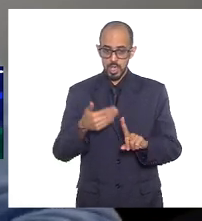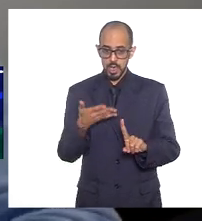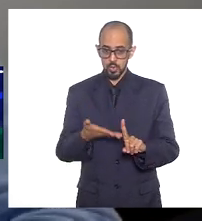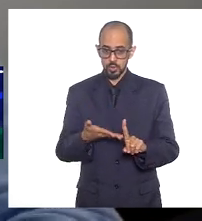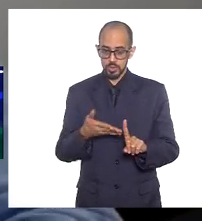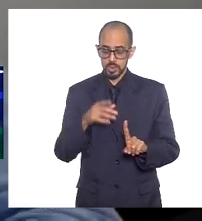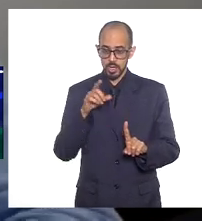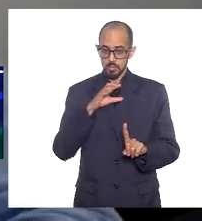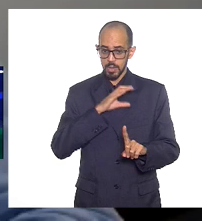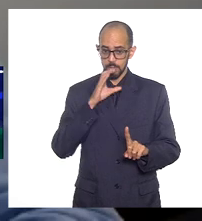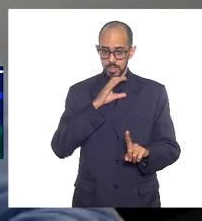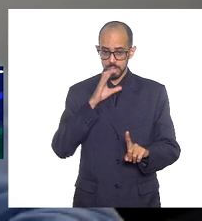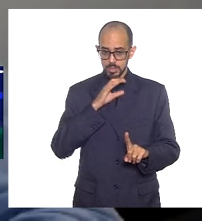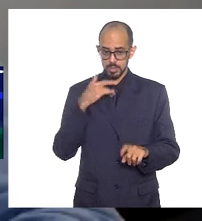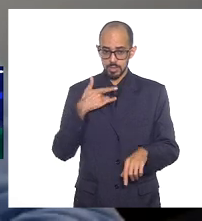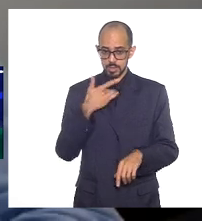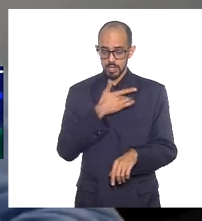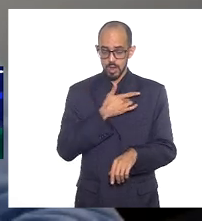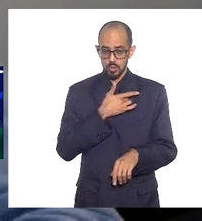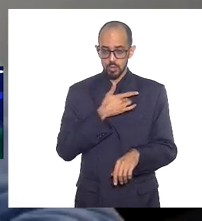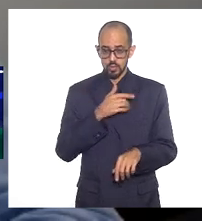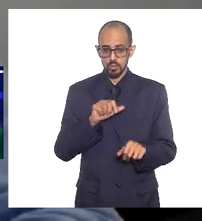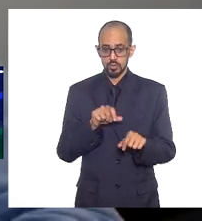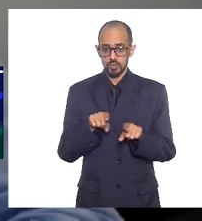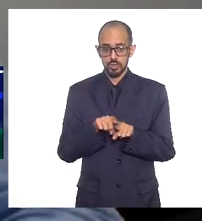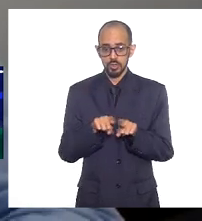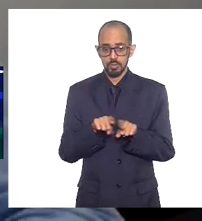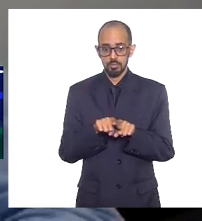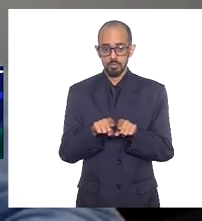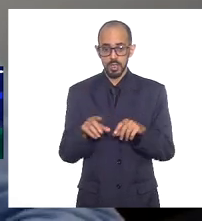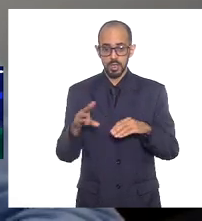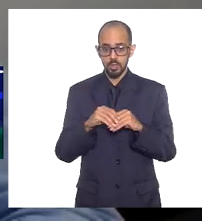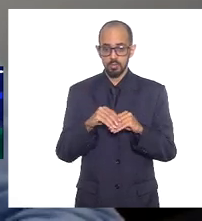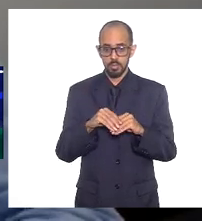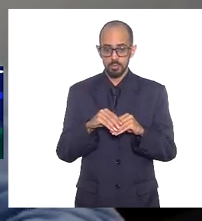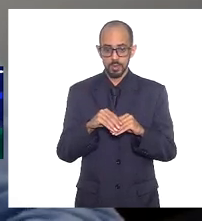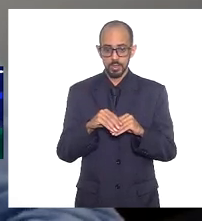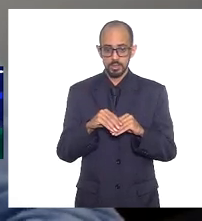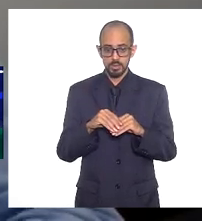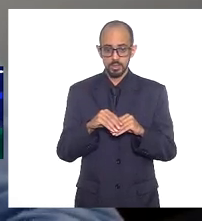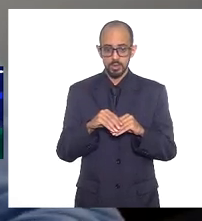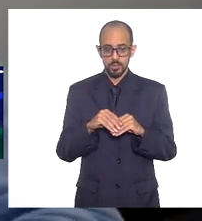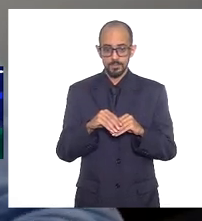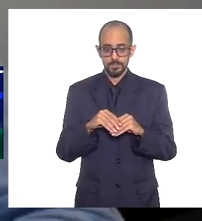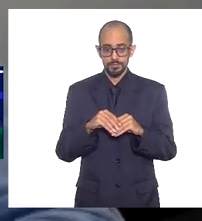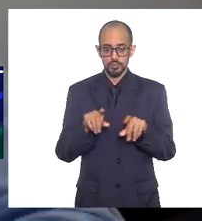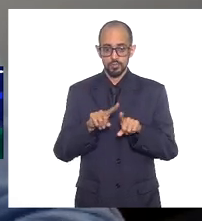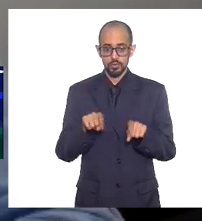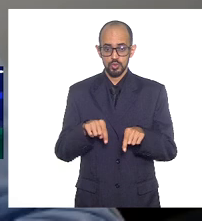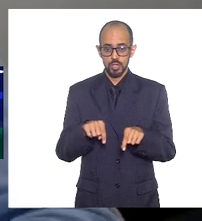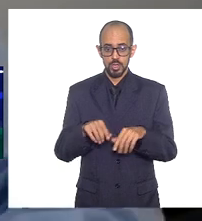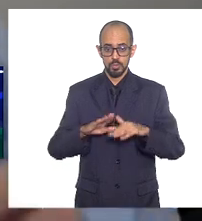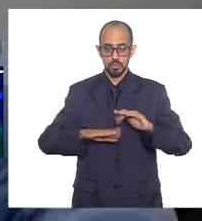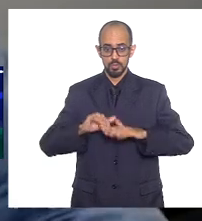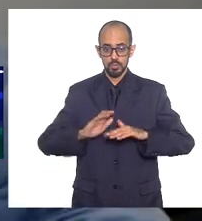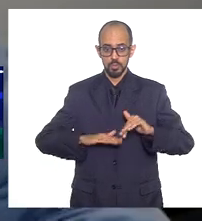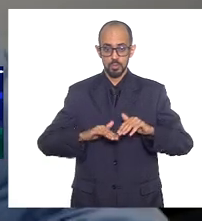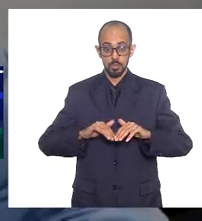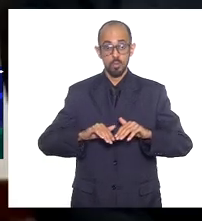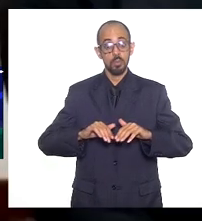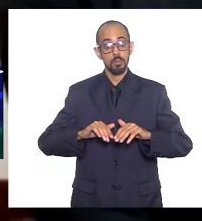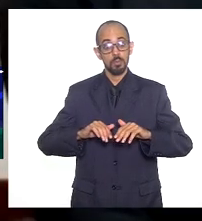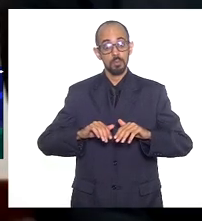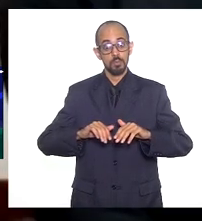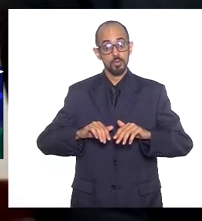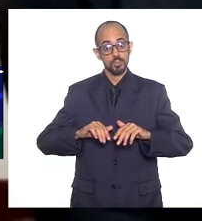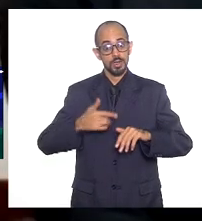emergência sanitária ou calamidade pública e acumulação de cargos públicos ainda que temporários, como está no texto original, por profissionais de saúde. Entendeu? Então,